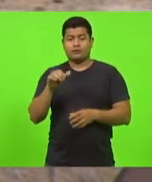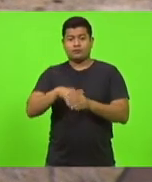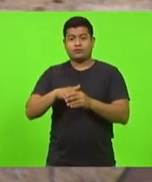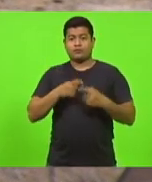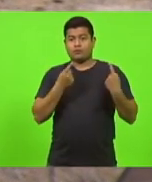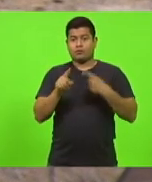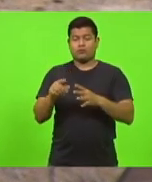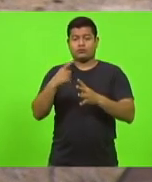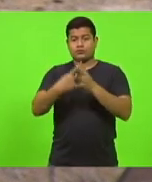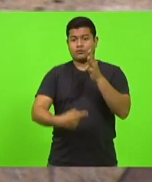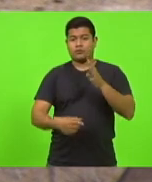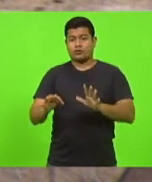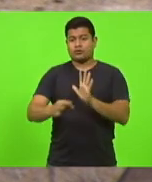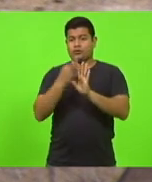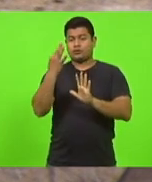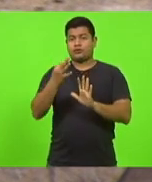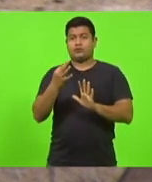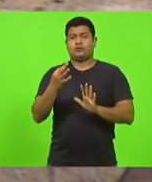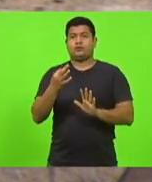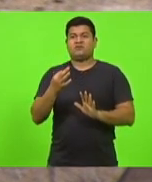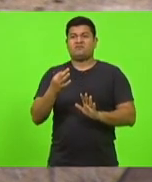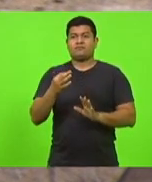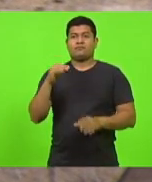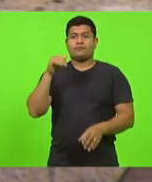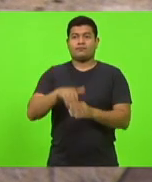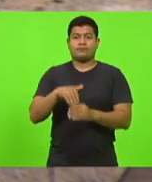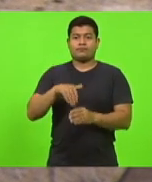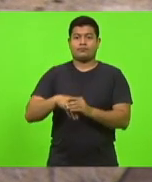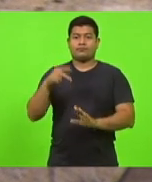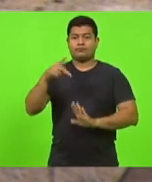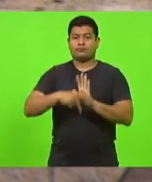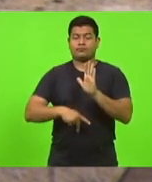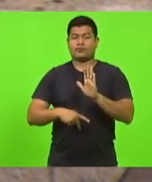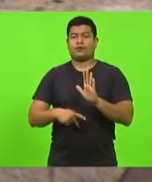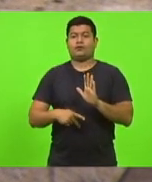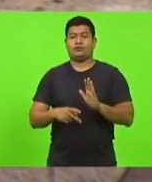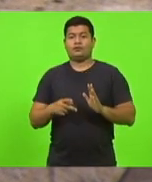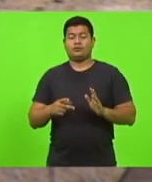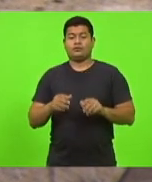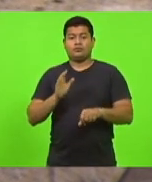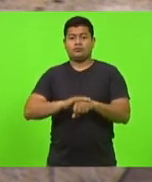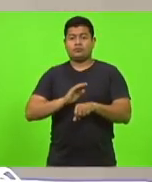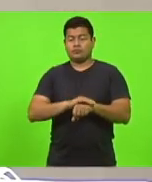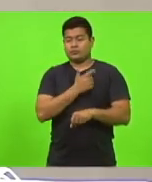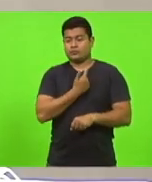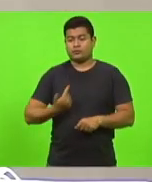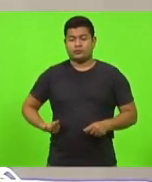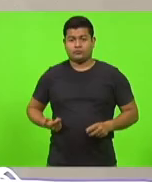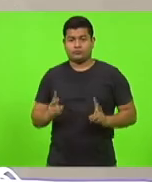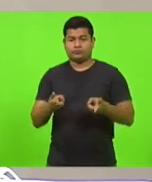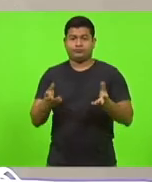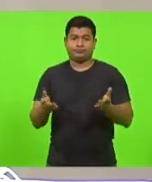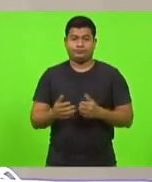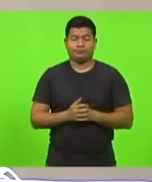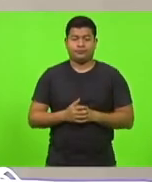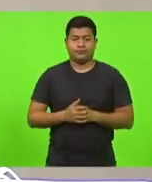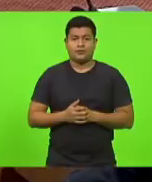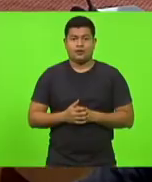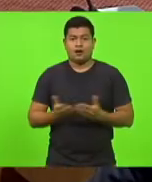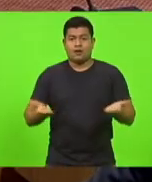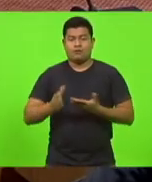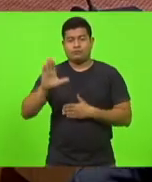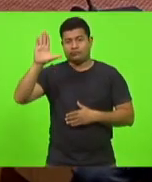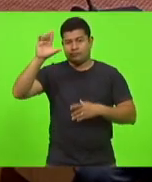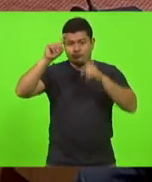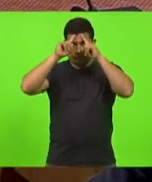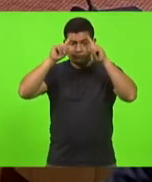todos os quatro destaques, e votamos o projeto na forma original. A palavra, deputado Neudi Sareta. Senhor presidente, senhores deputados,